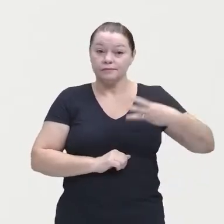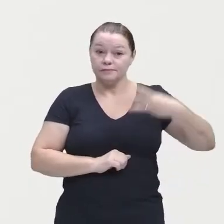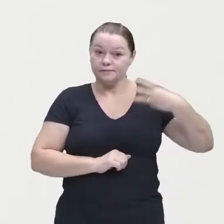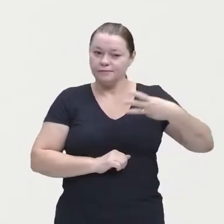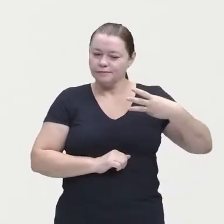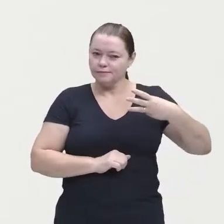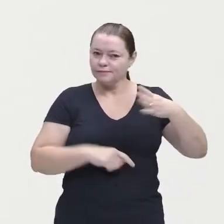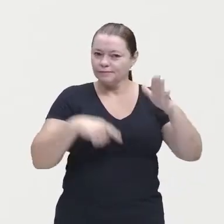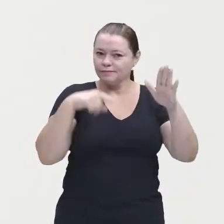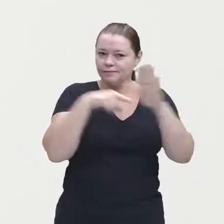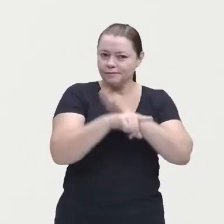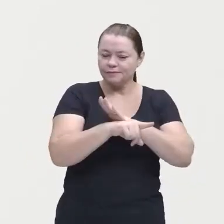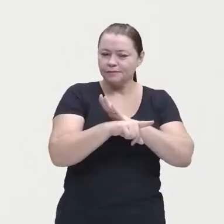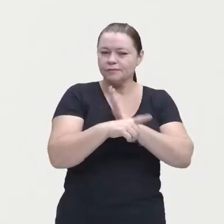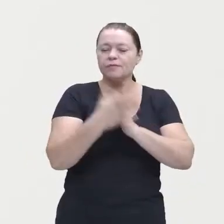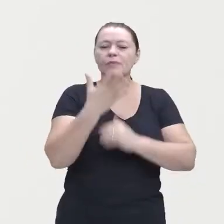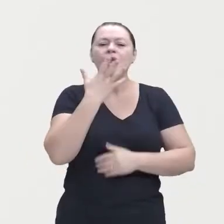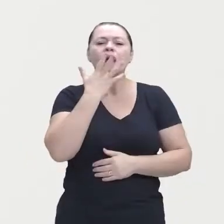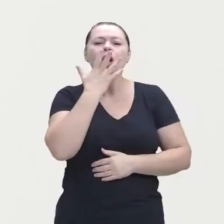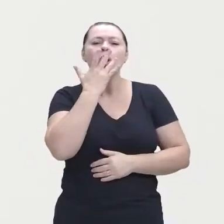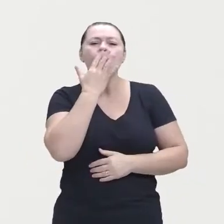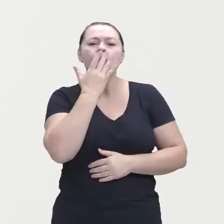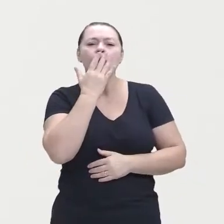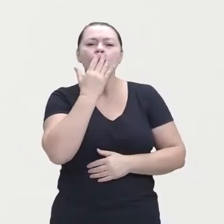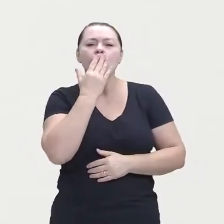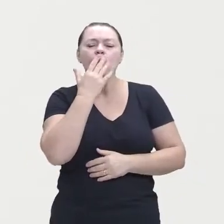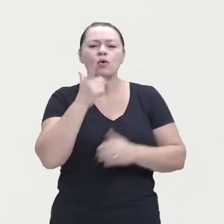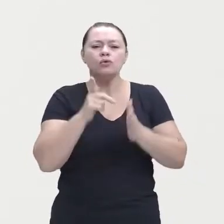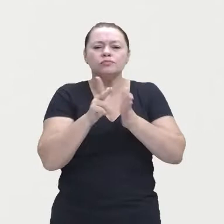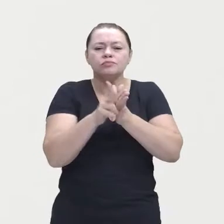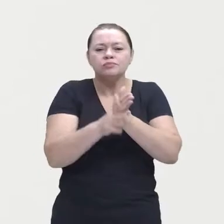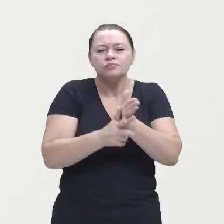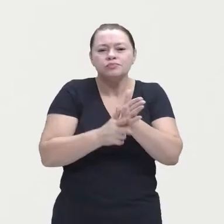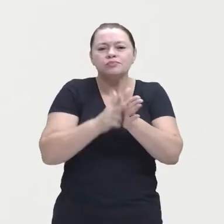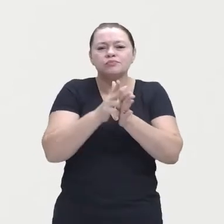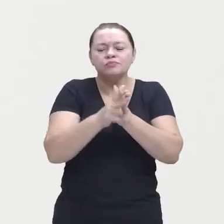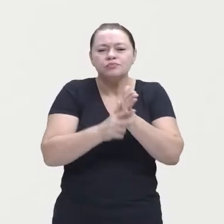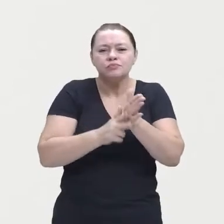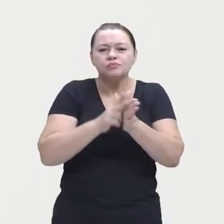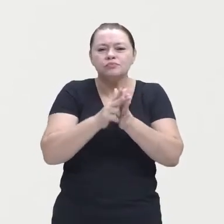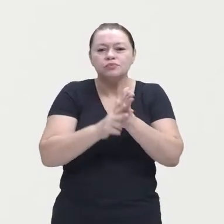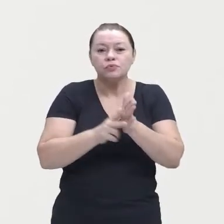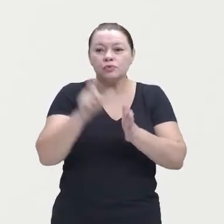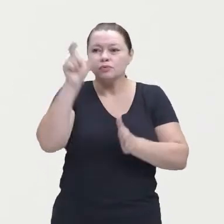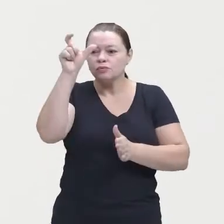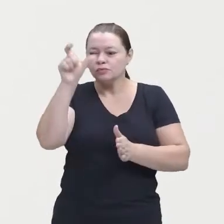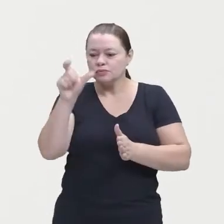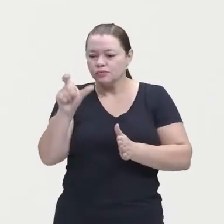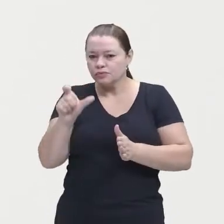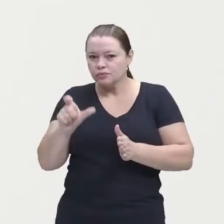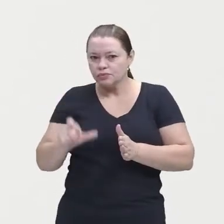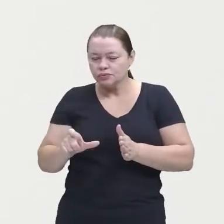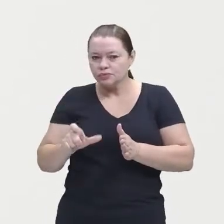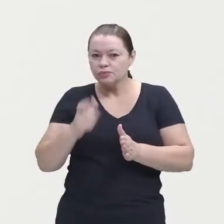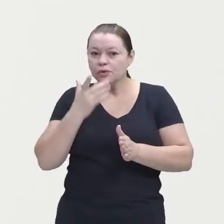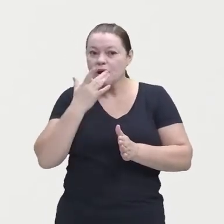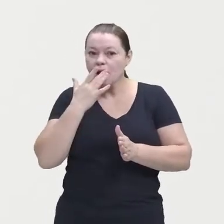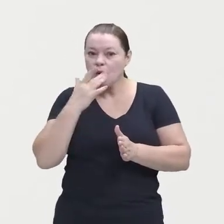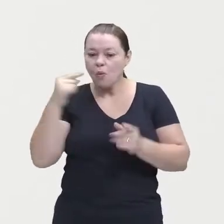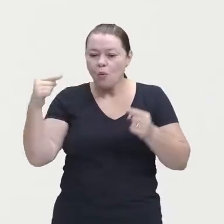Terceira questão. Pinte o trenzinho de acordo com a legenda.